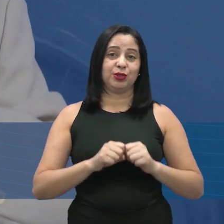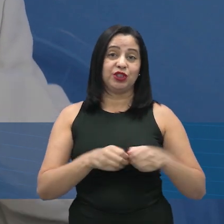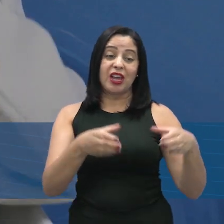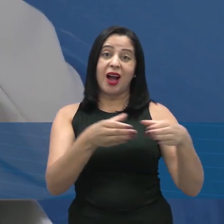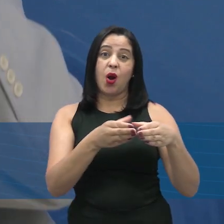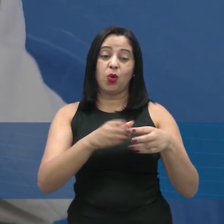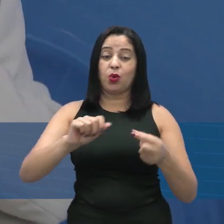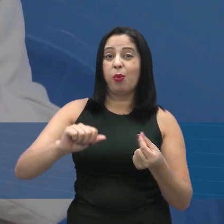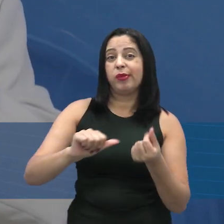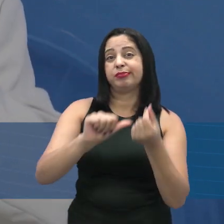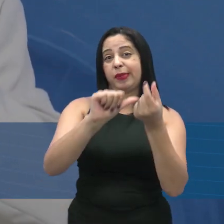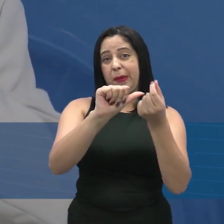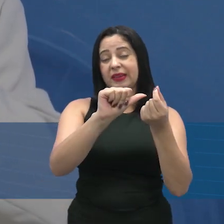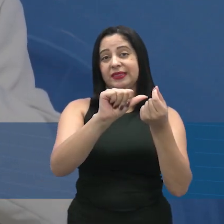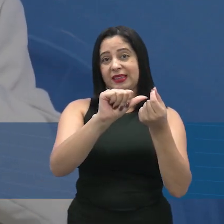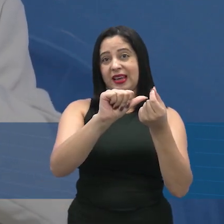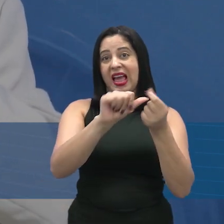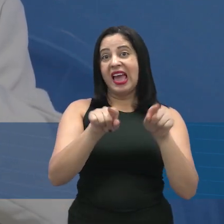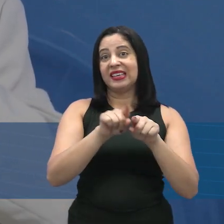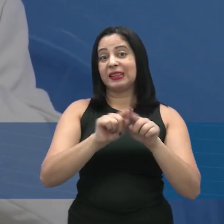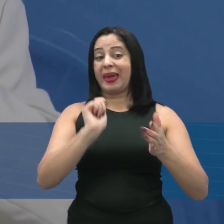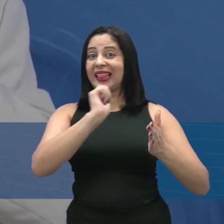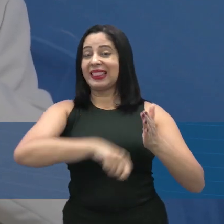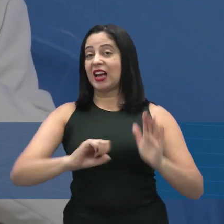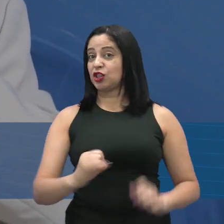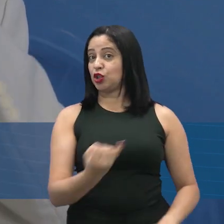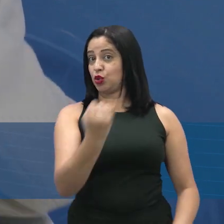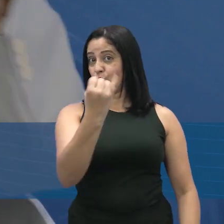mais vulnerável à elevação de taxas de juros.